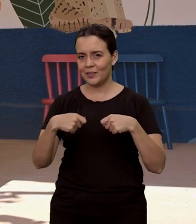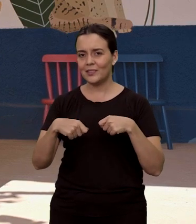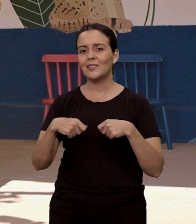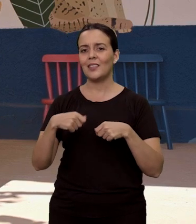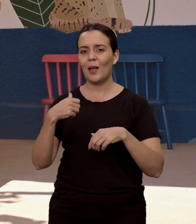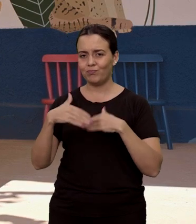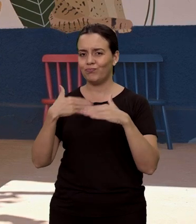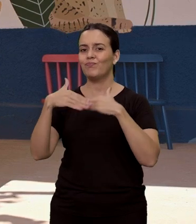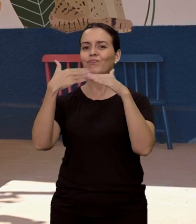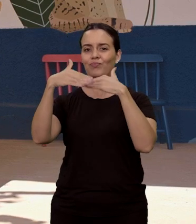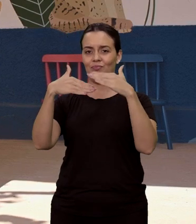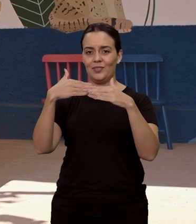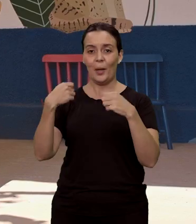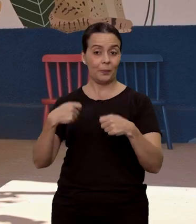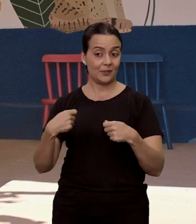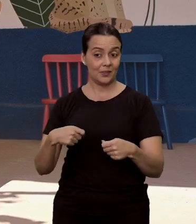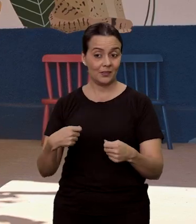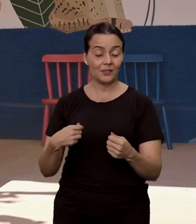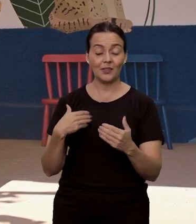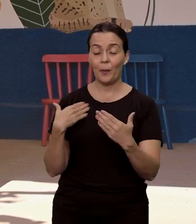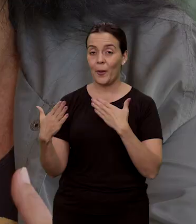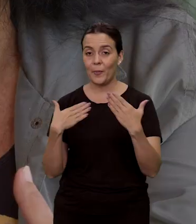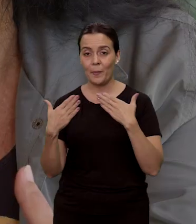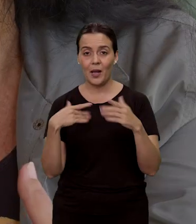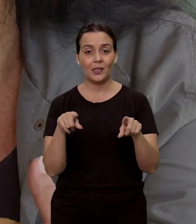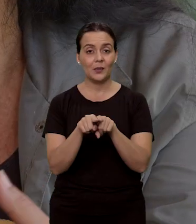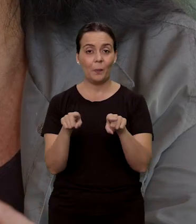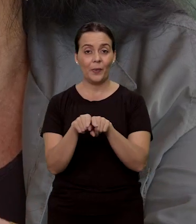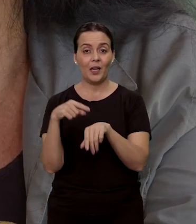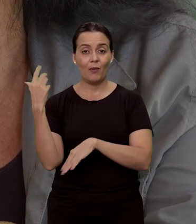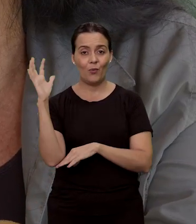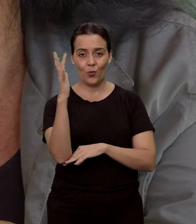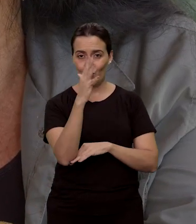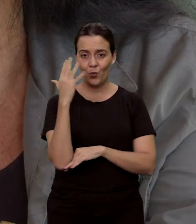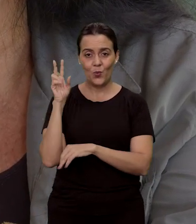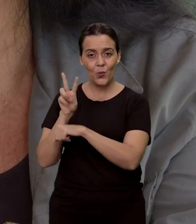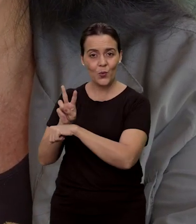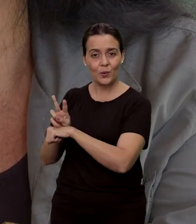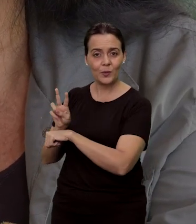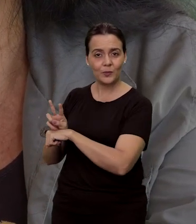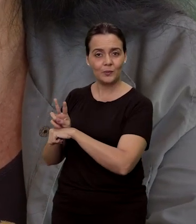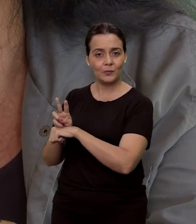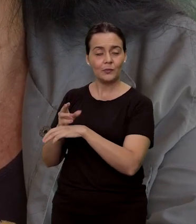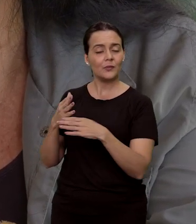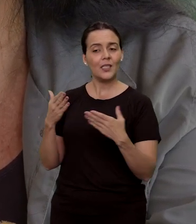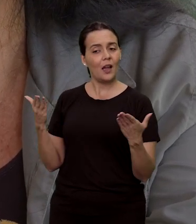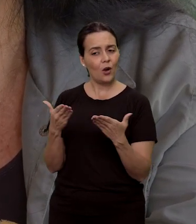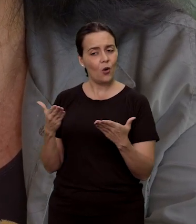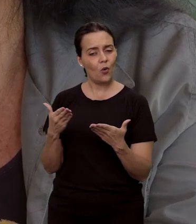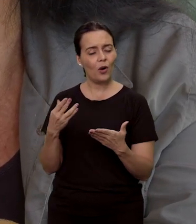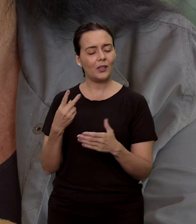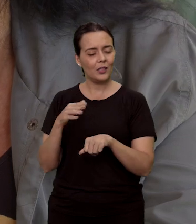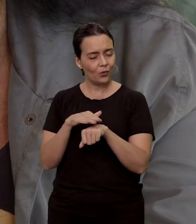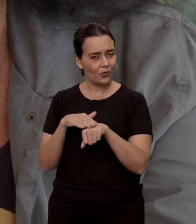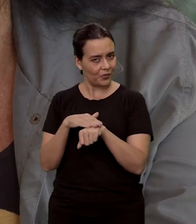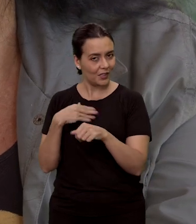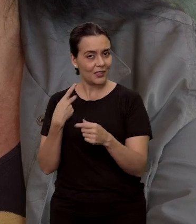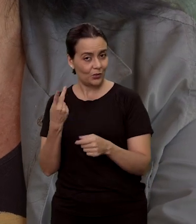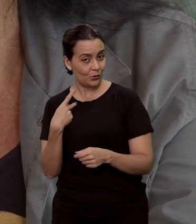reconstrução, tanto democrática como ecológica. E, nesse sentido, é legal esse nosso papo, porque